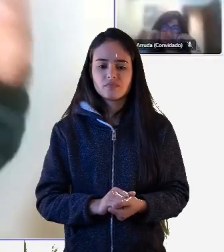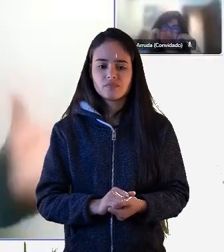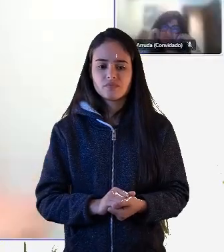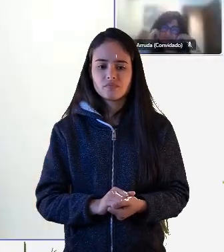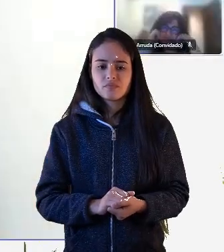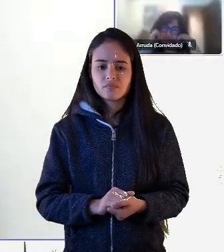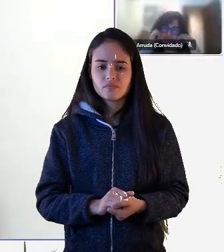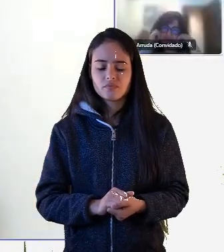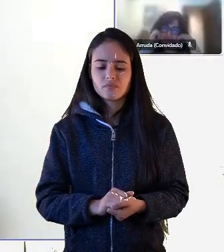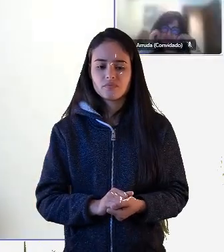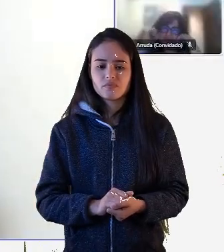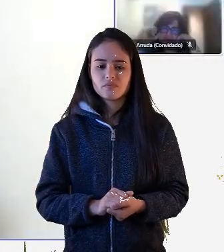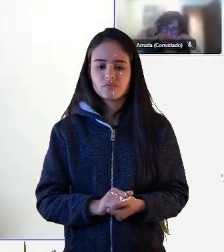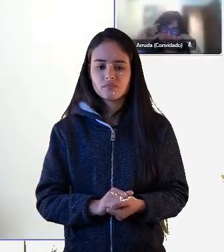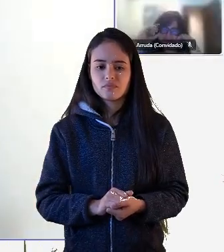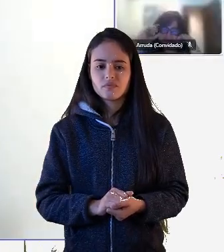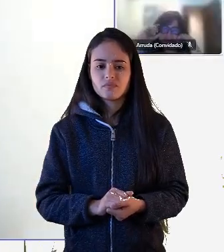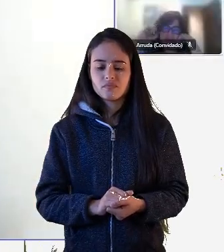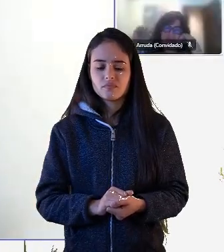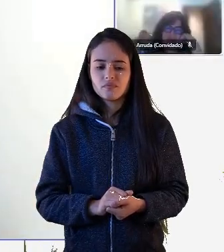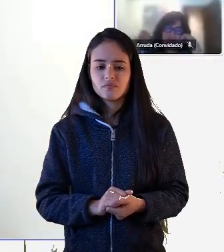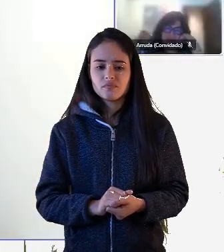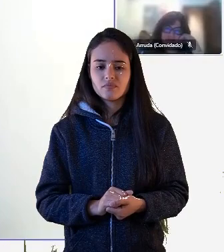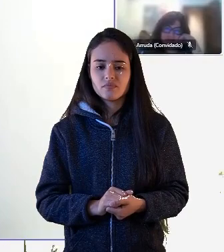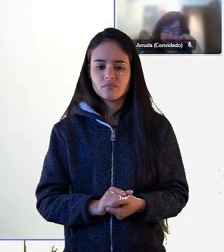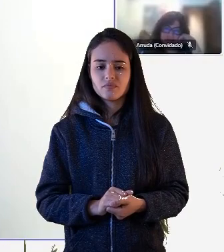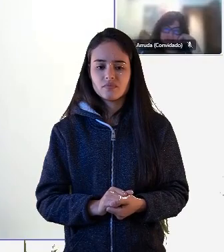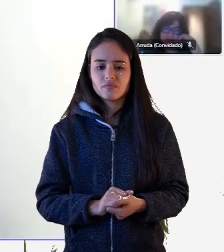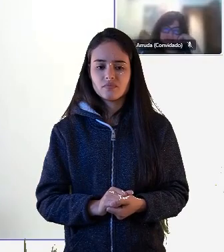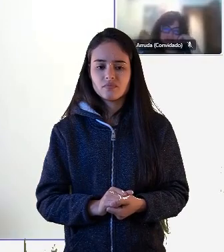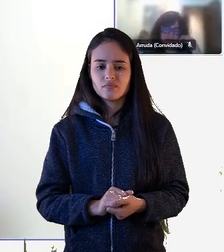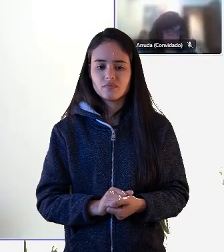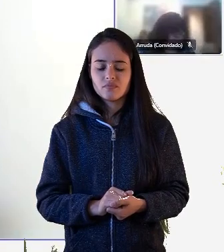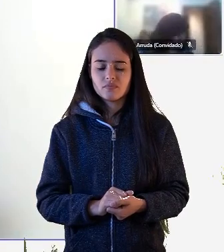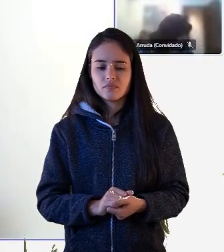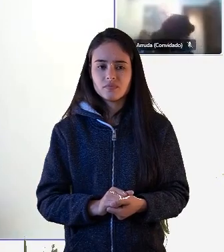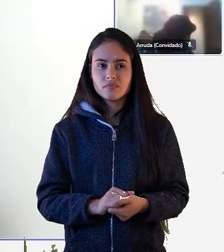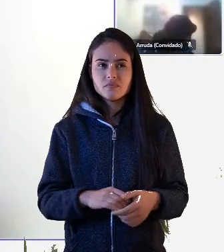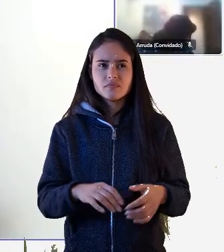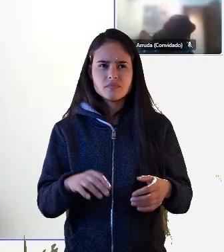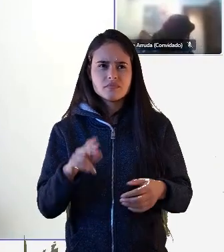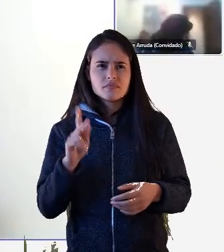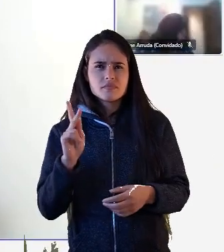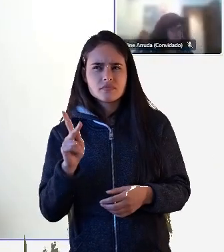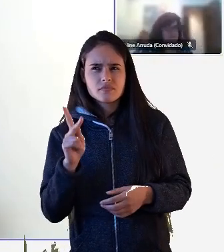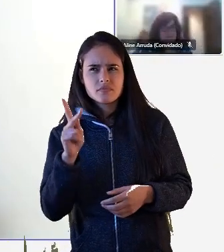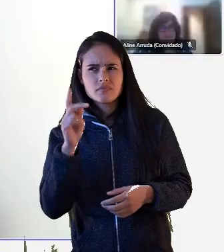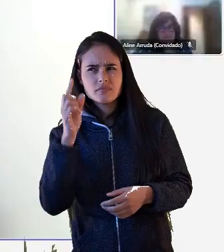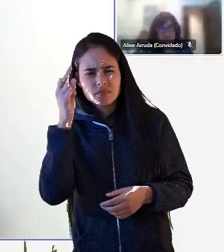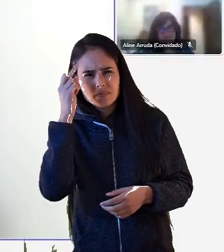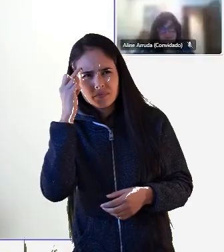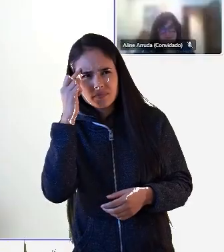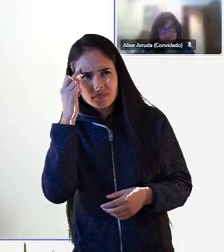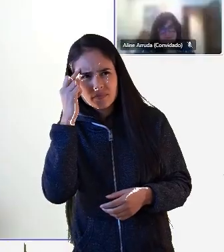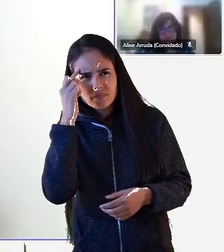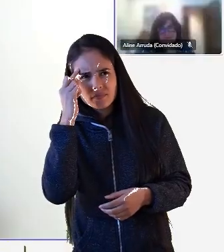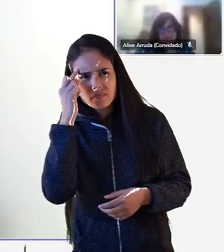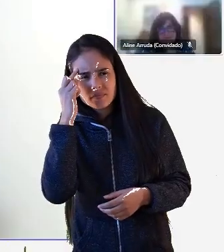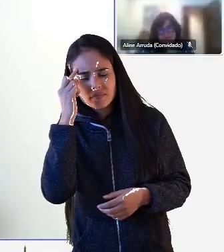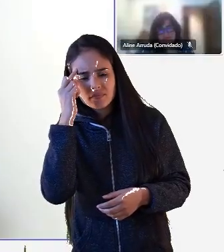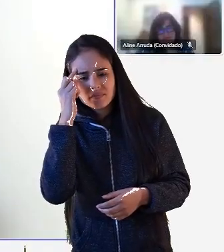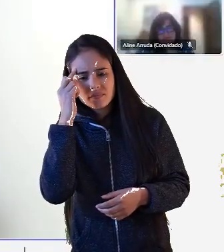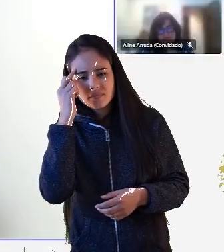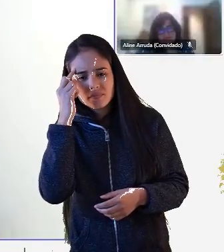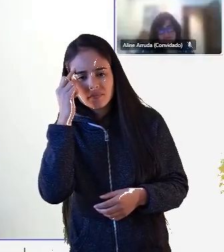Quem topou conversar estava lá e foi um momento de muito emocionante, assim, e também de grande aprendizado, né? Eu vi aquelas